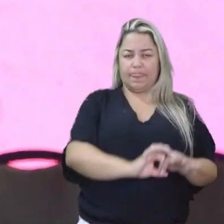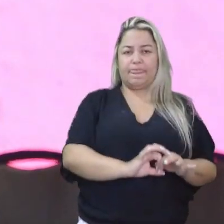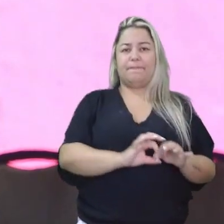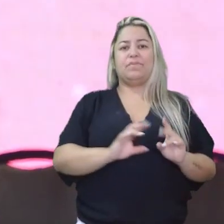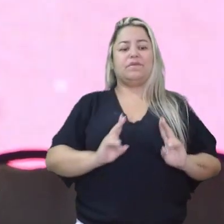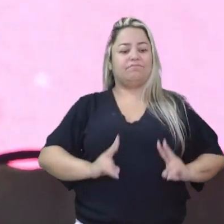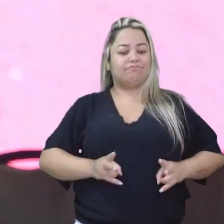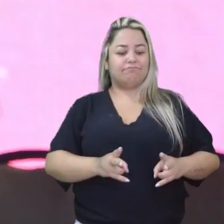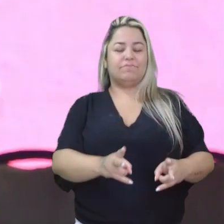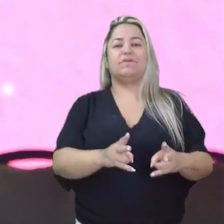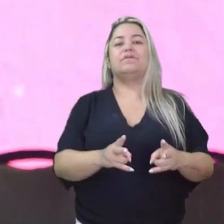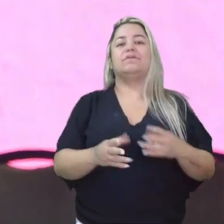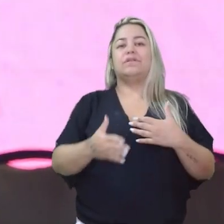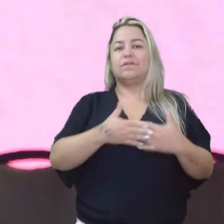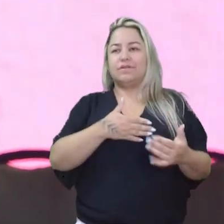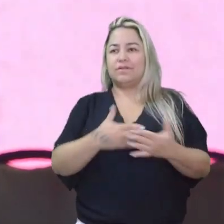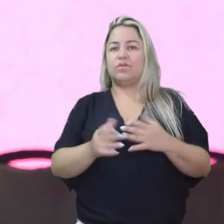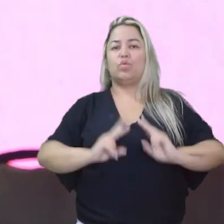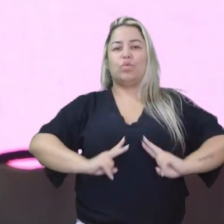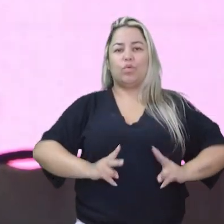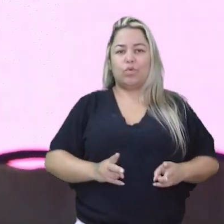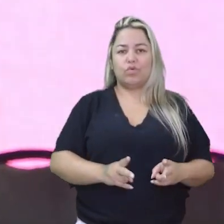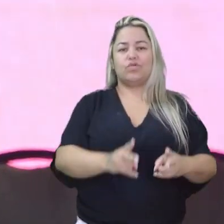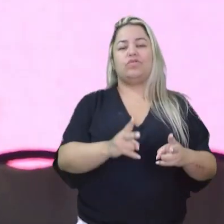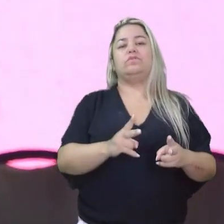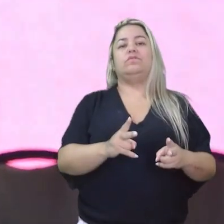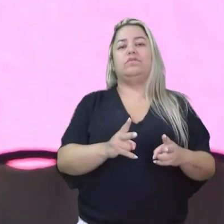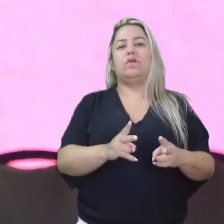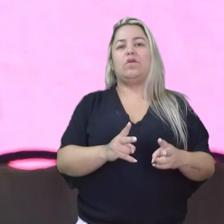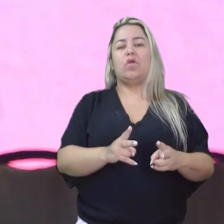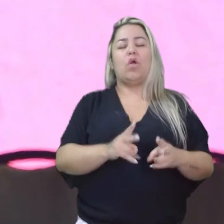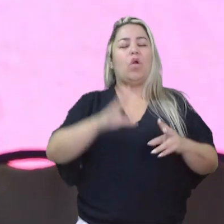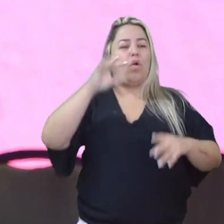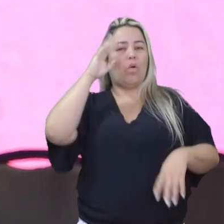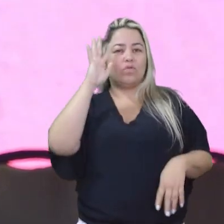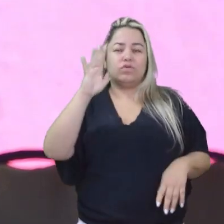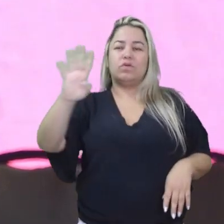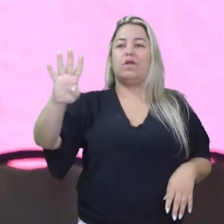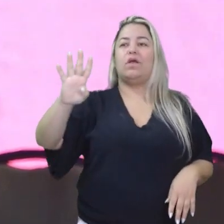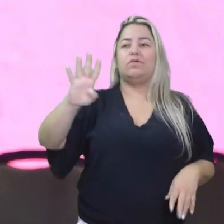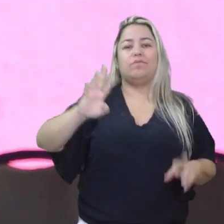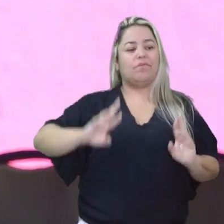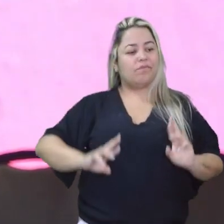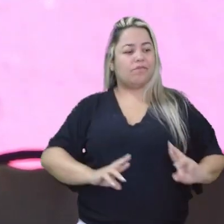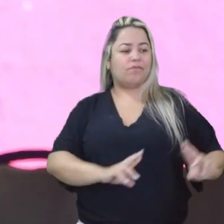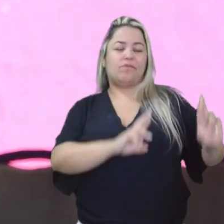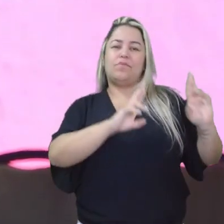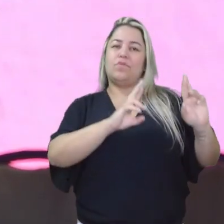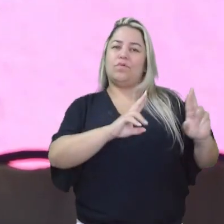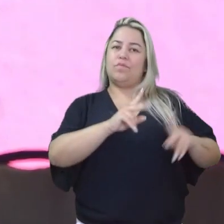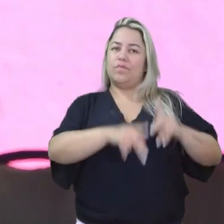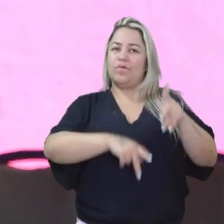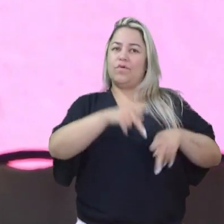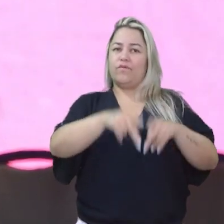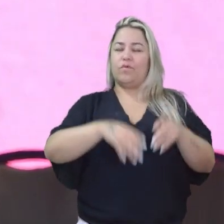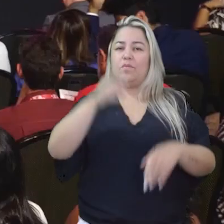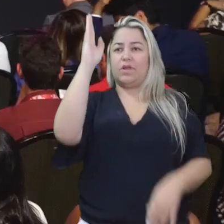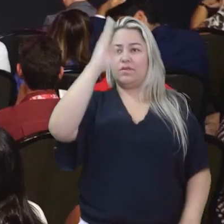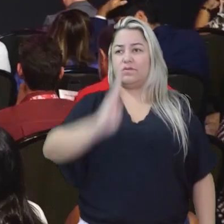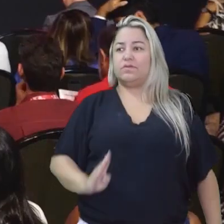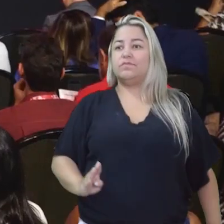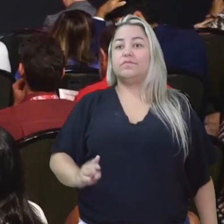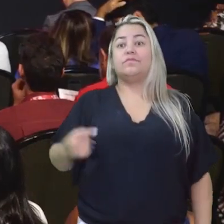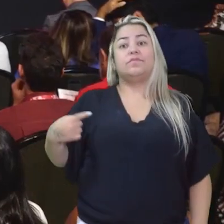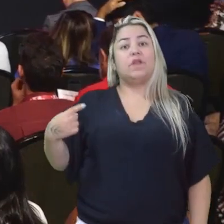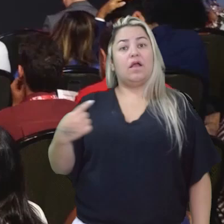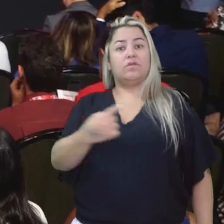reconectarmos sempre e de maneira permanente com os sonhos e com as expectativas do povo brasileiro.